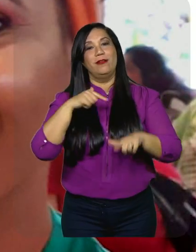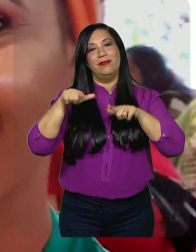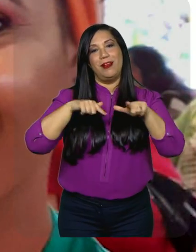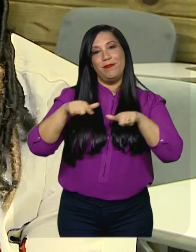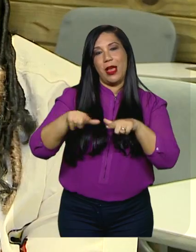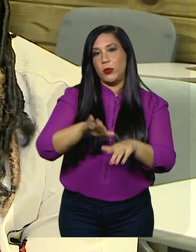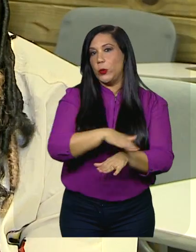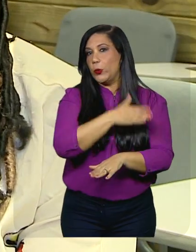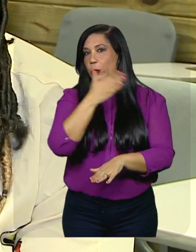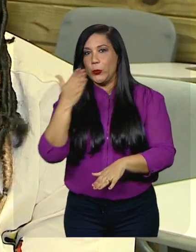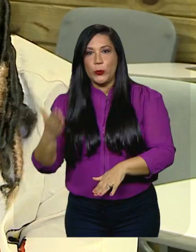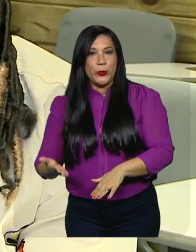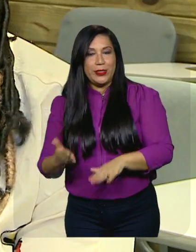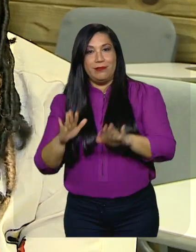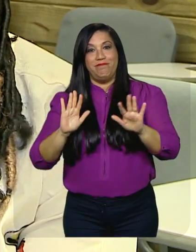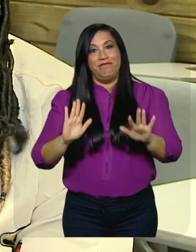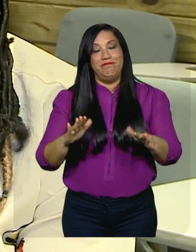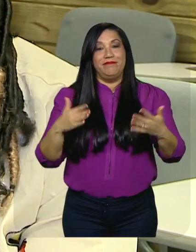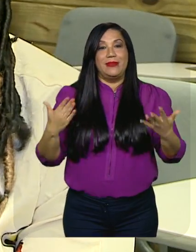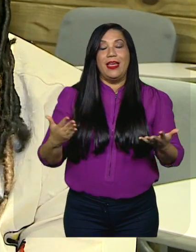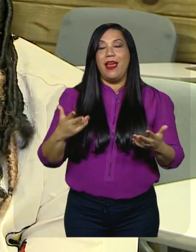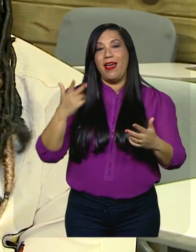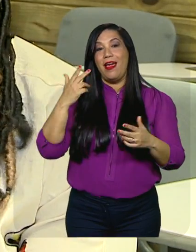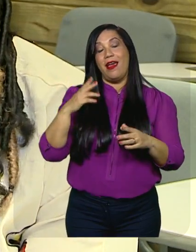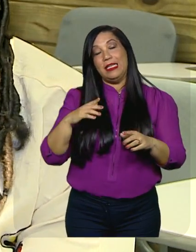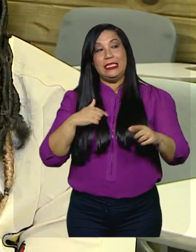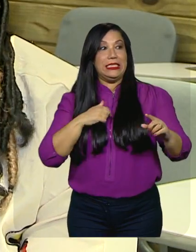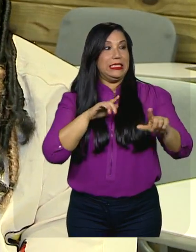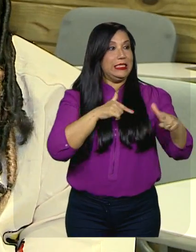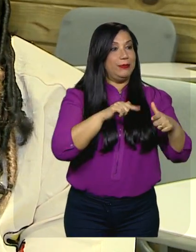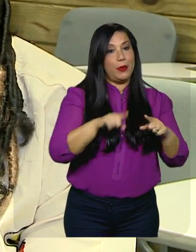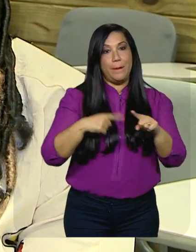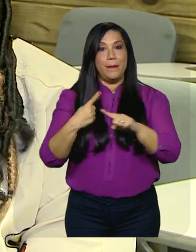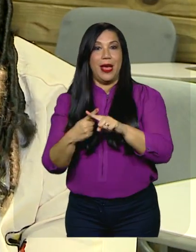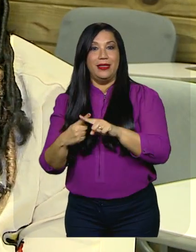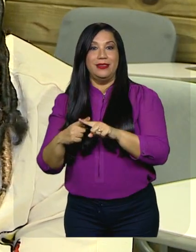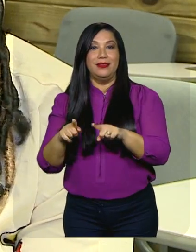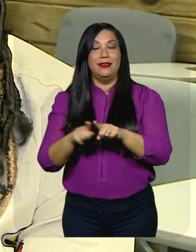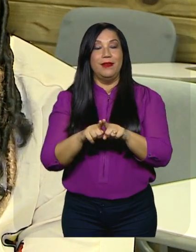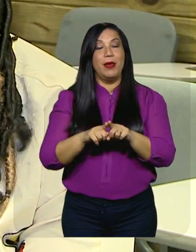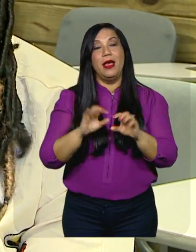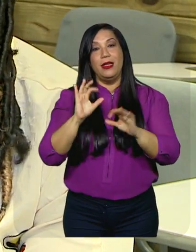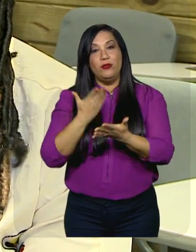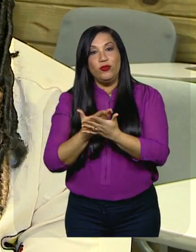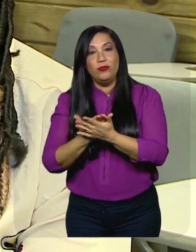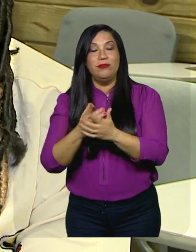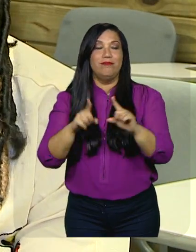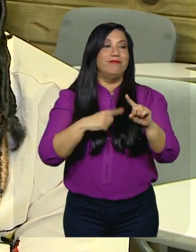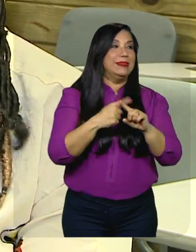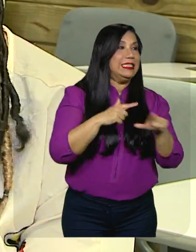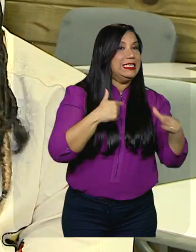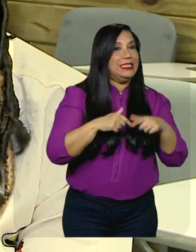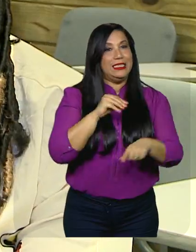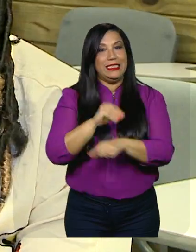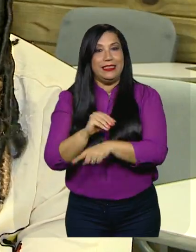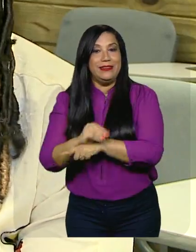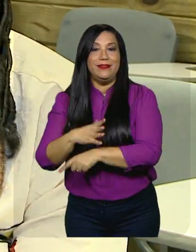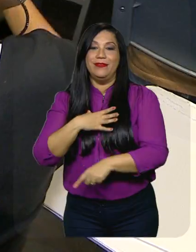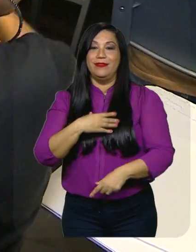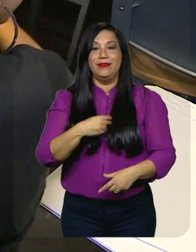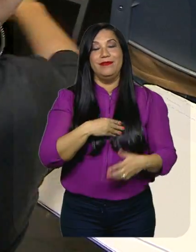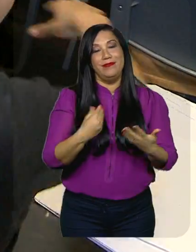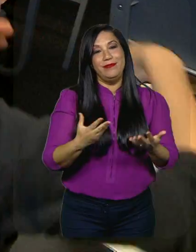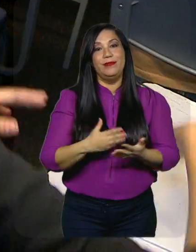em tempo integral e me divido nessa rotina de trabalho, estudo,